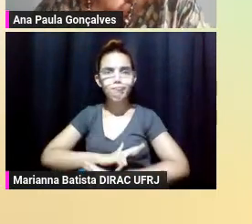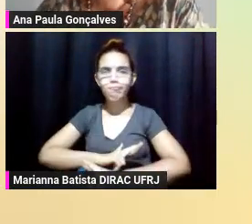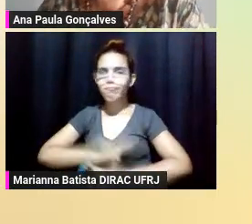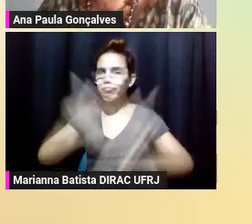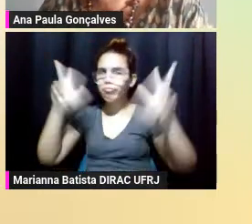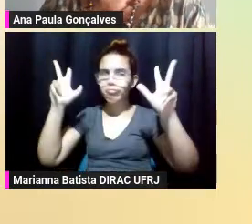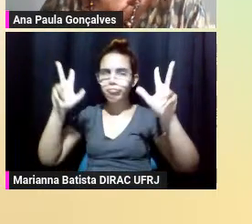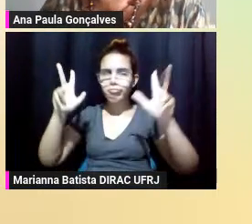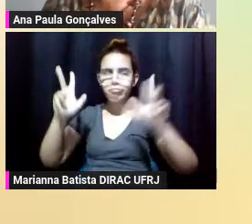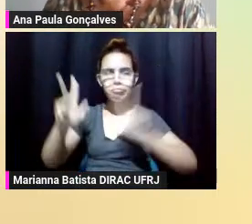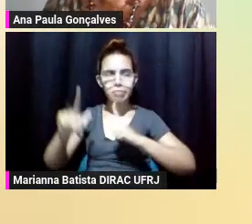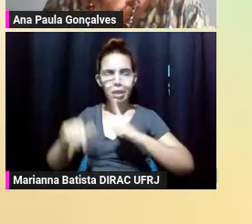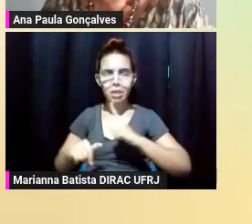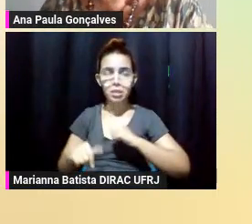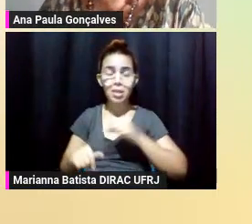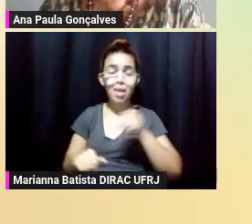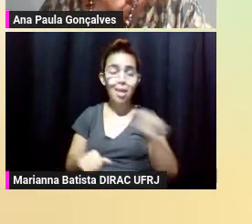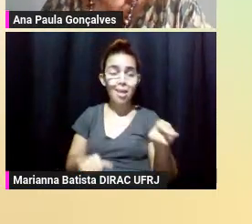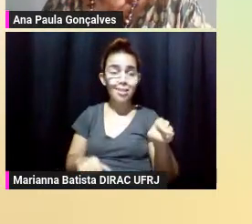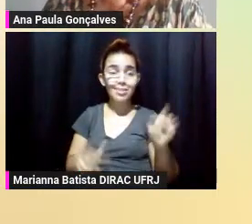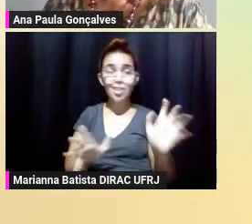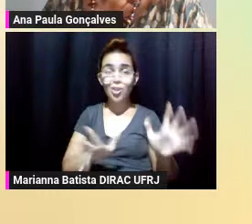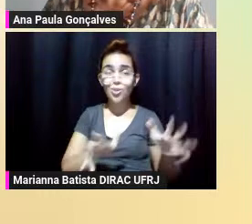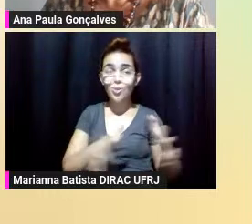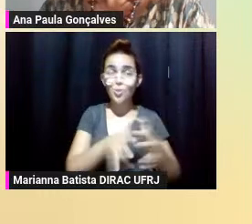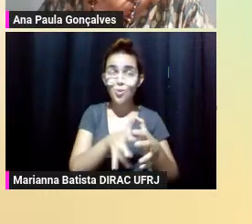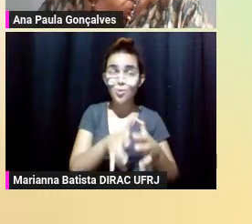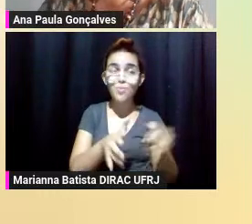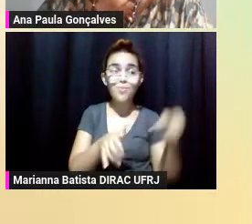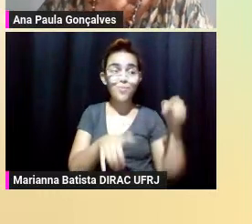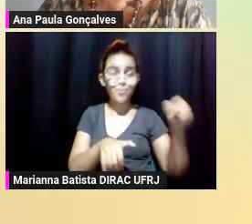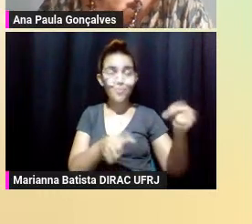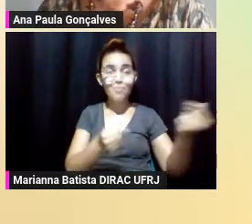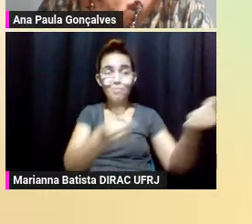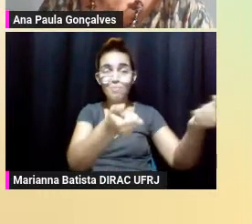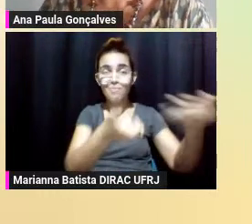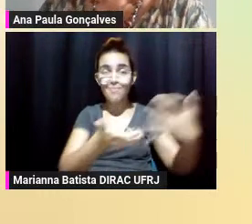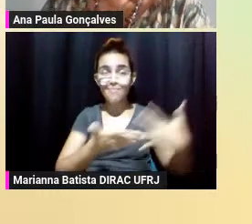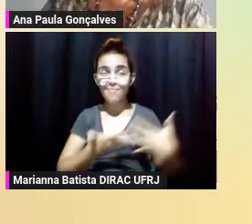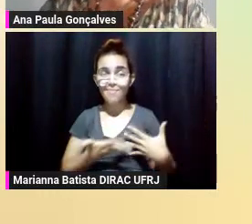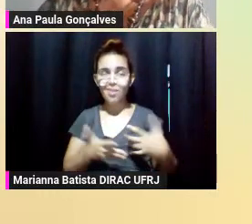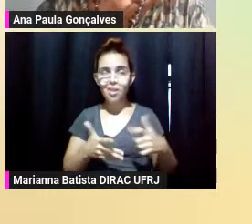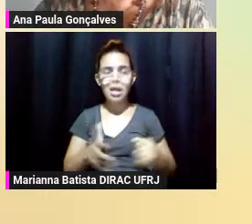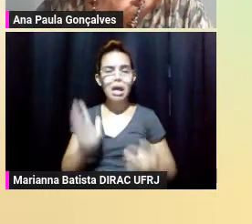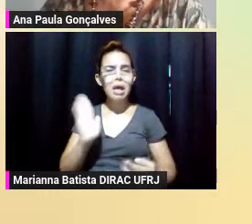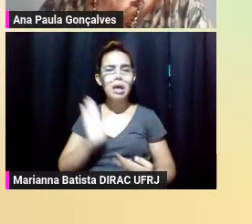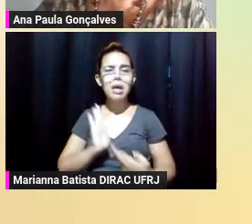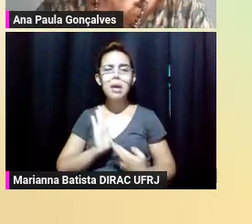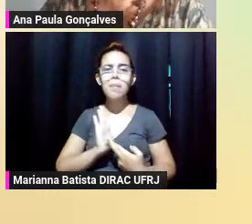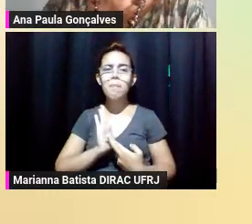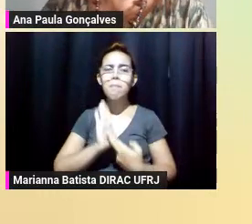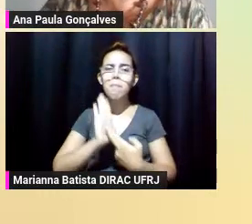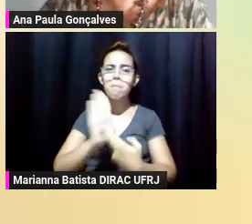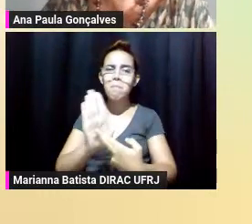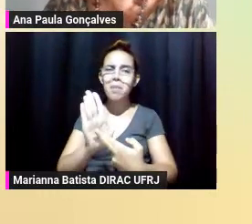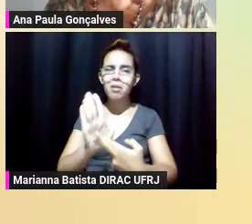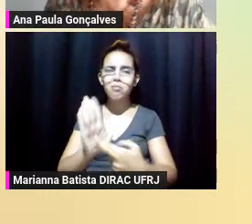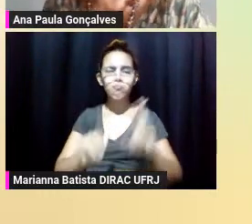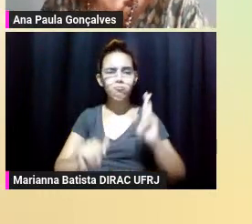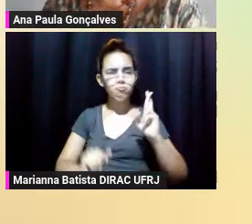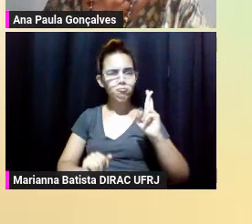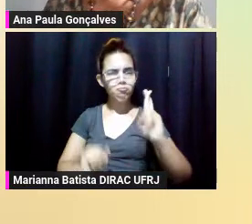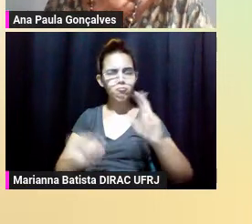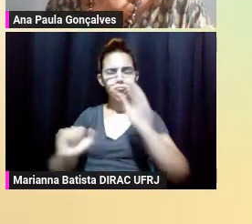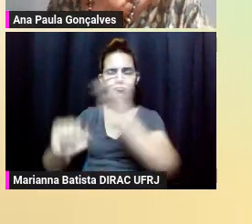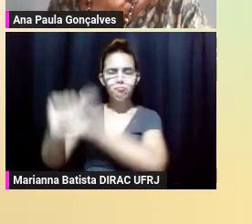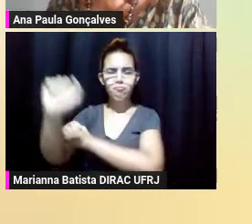de representatividade que eu não tinha. Porque, embora eu tivesse mulheres maravilhosas no meu caminho, eu sempre